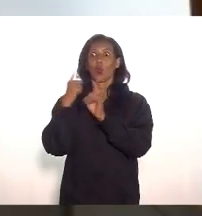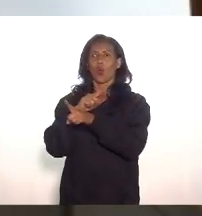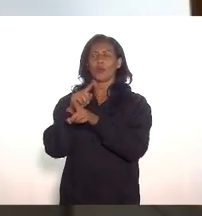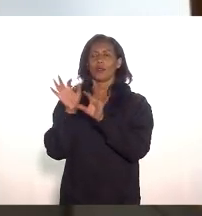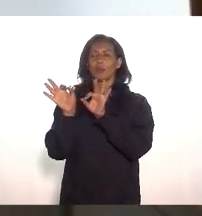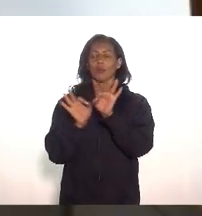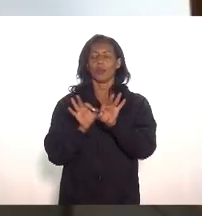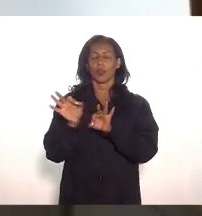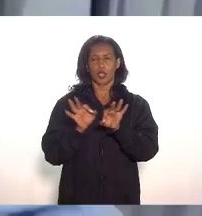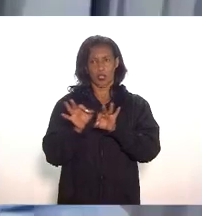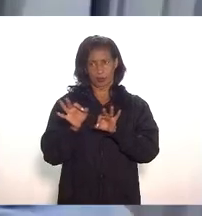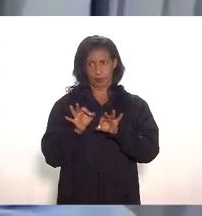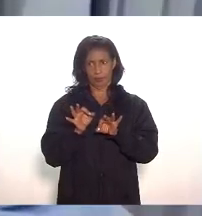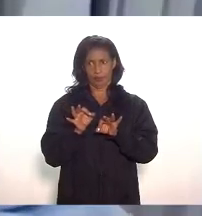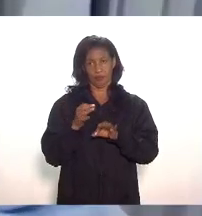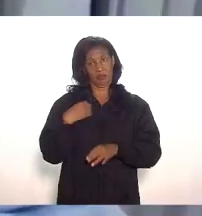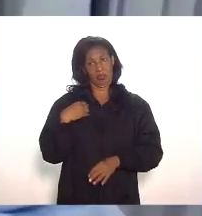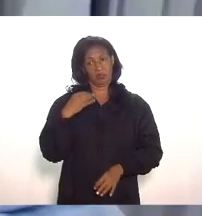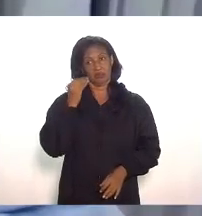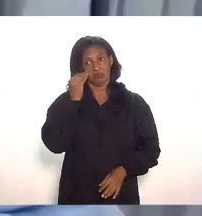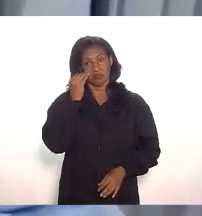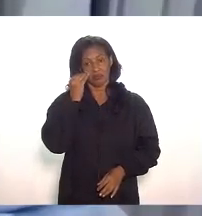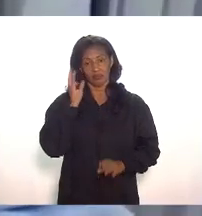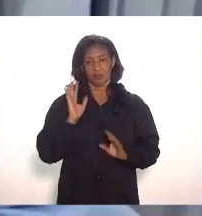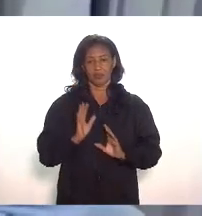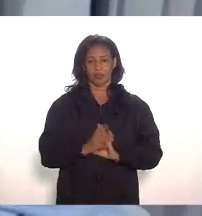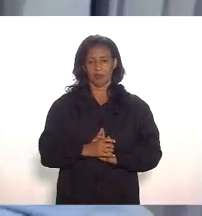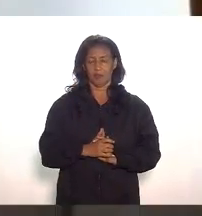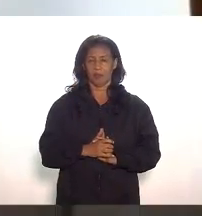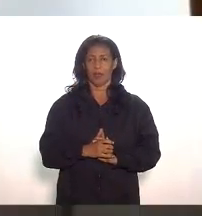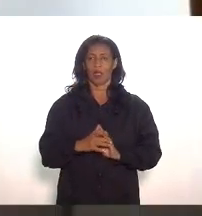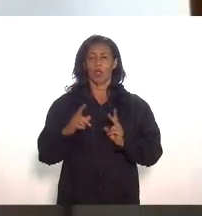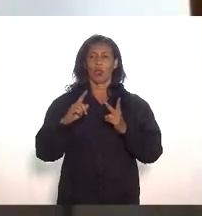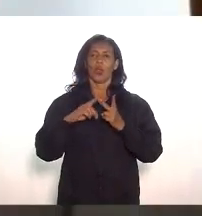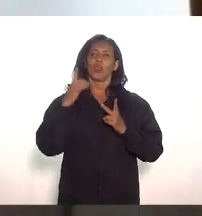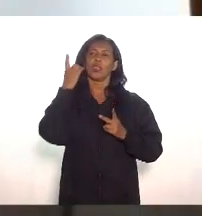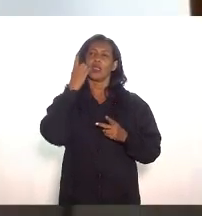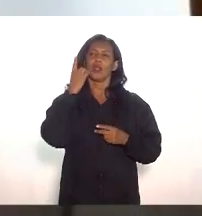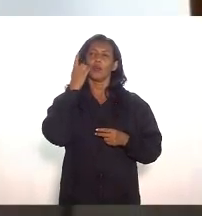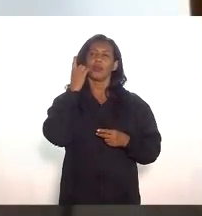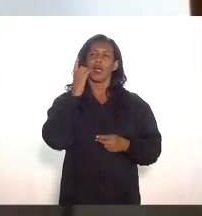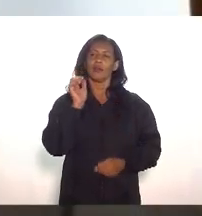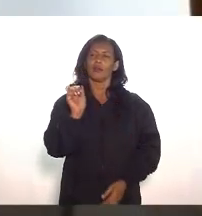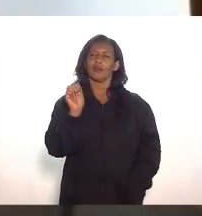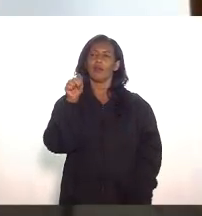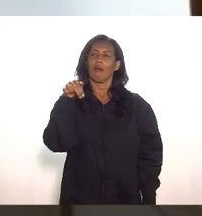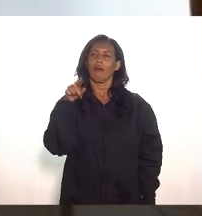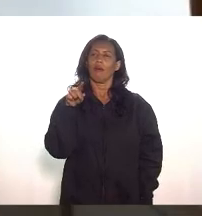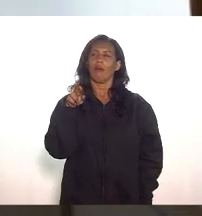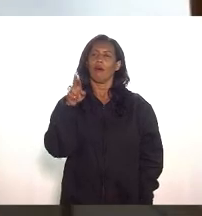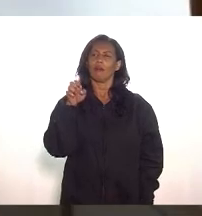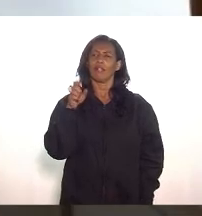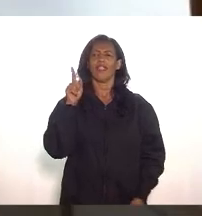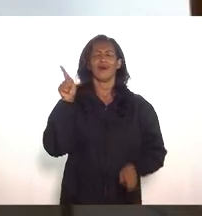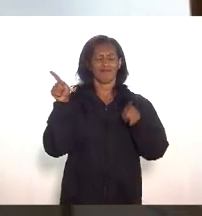projeto. Tentei. O deputado André Ciliano tentou fazer um acordo sobre o